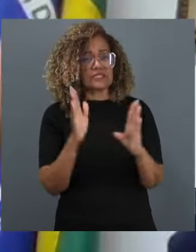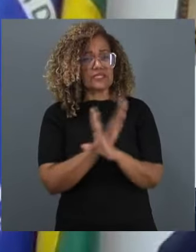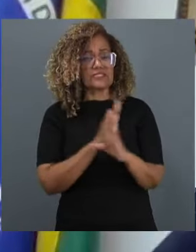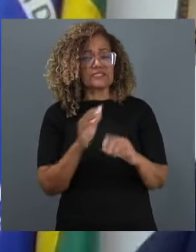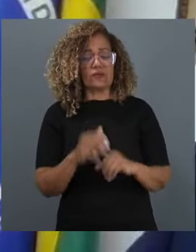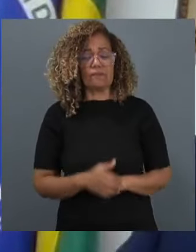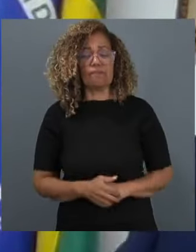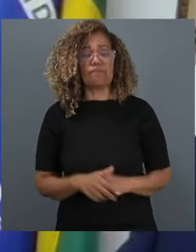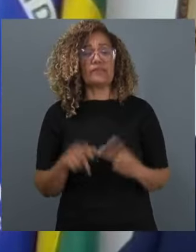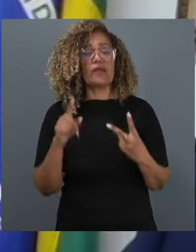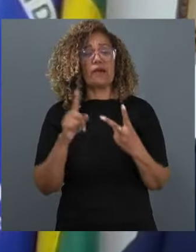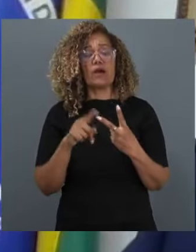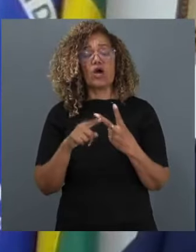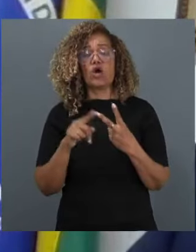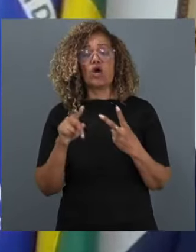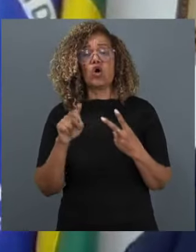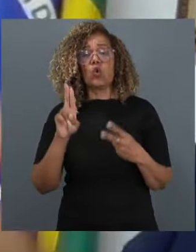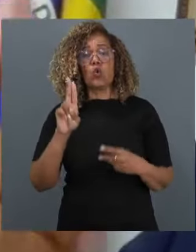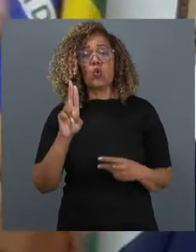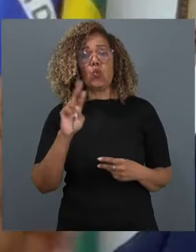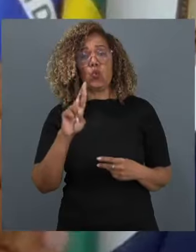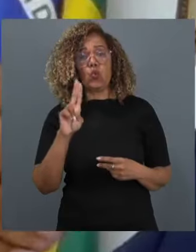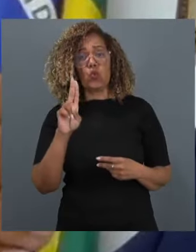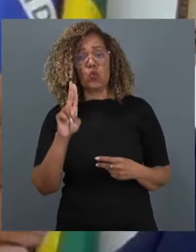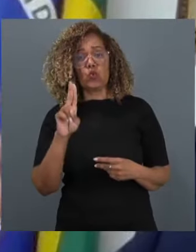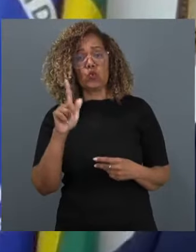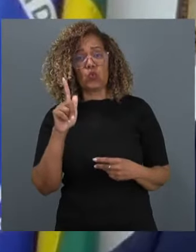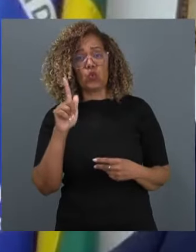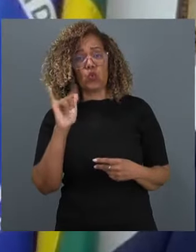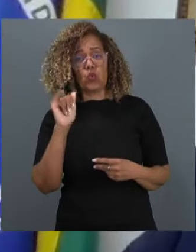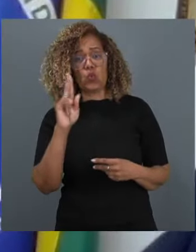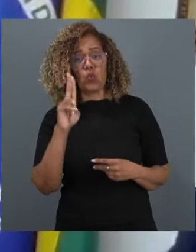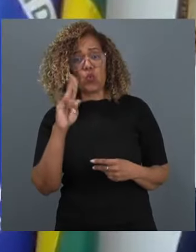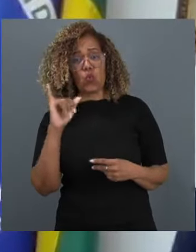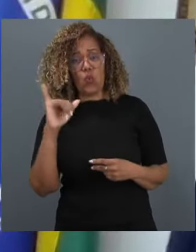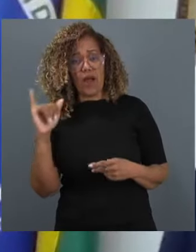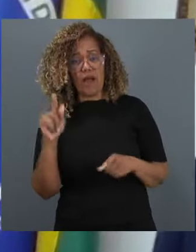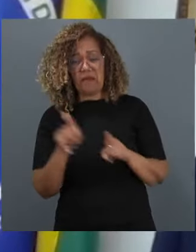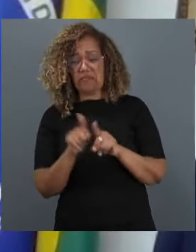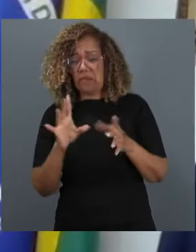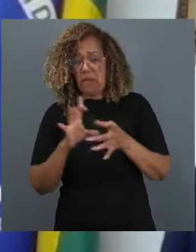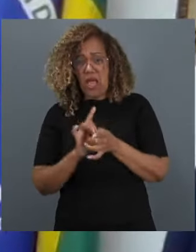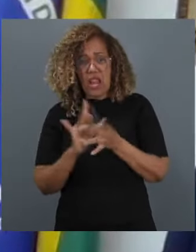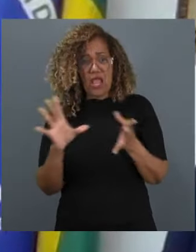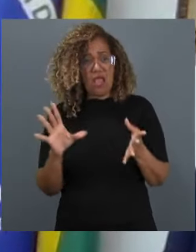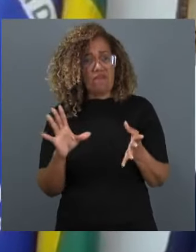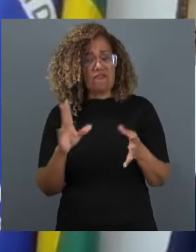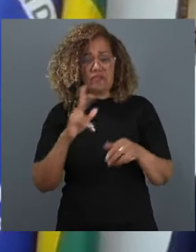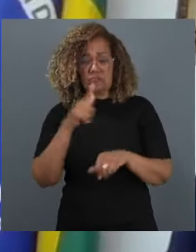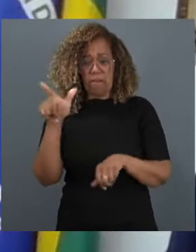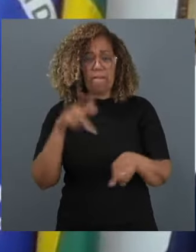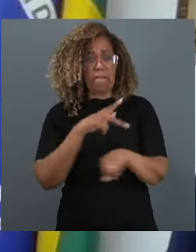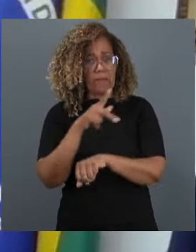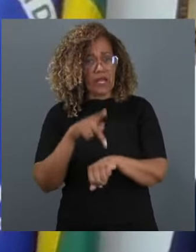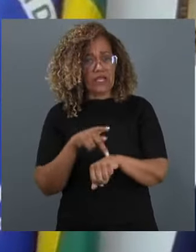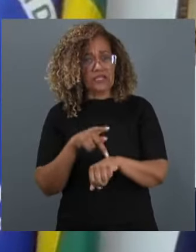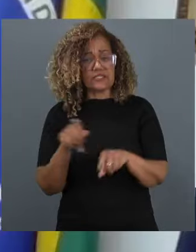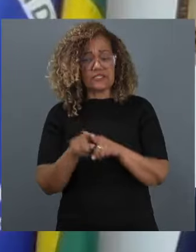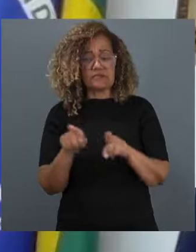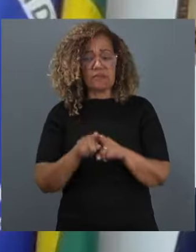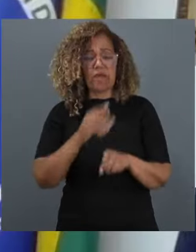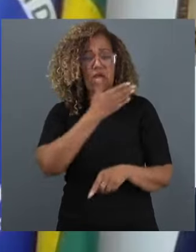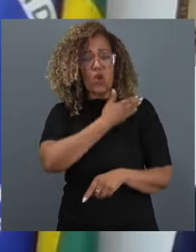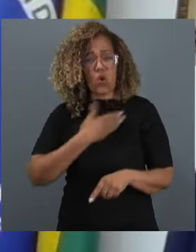do Uruguai, que foi colocada à disposição e o governo